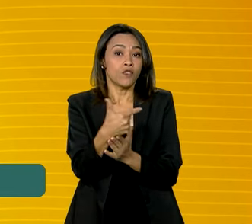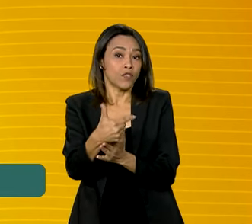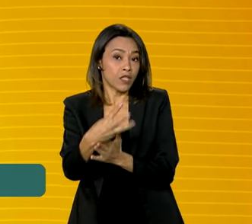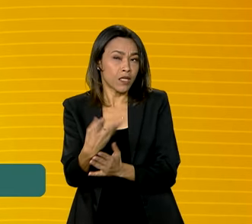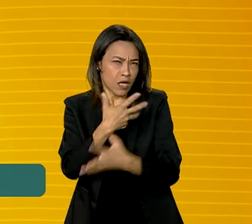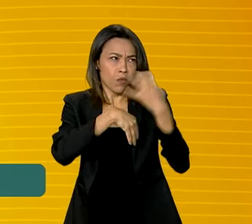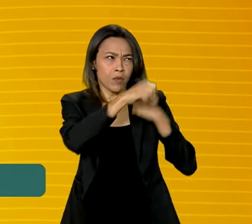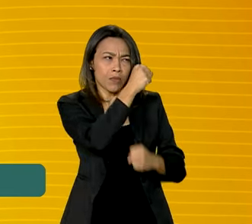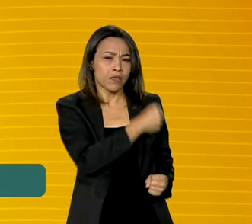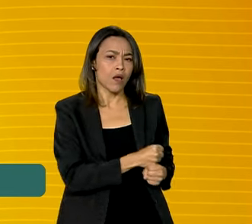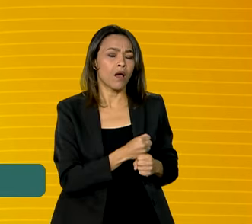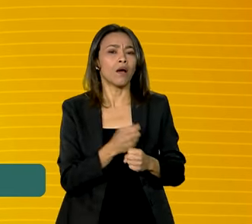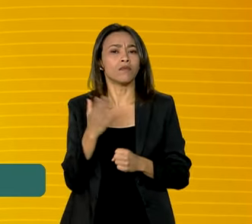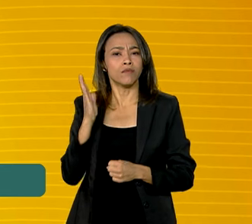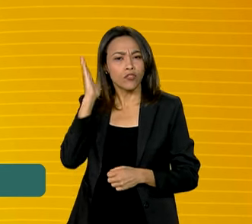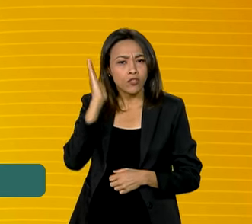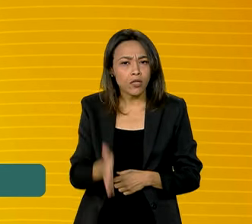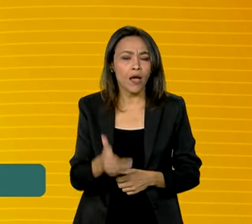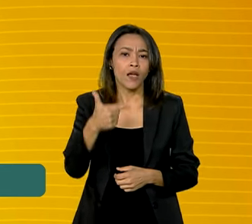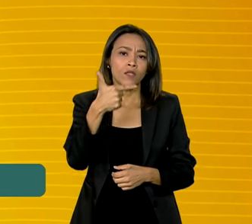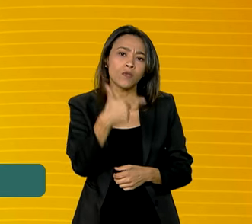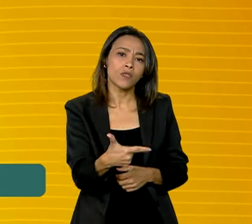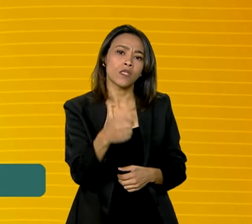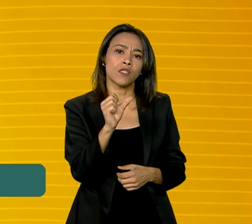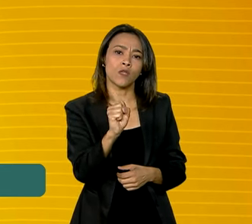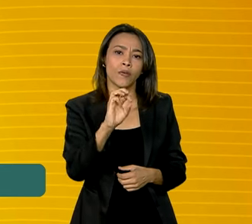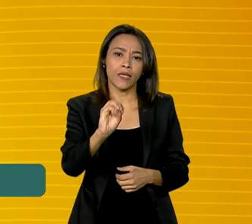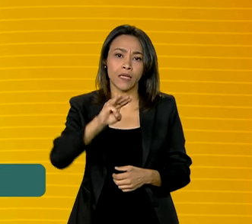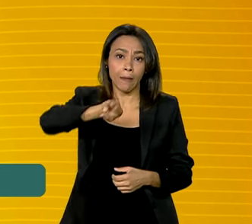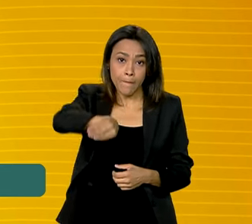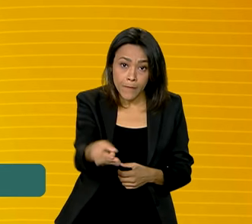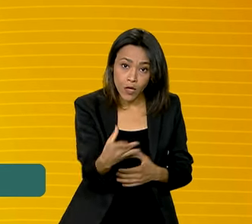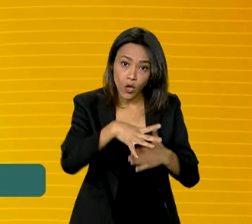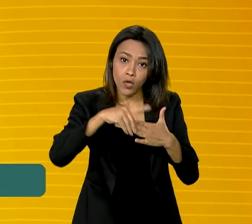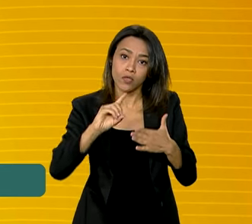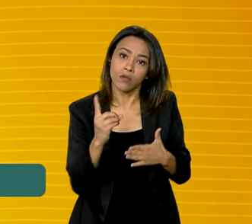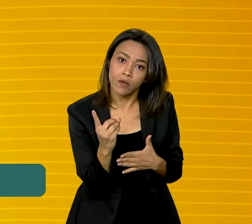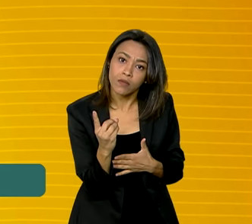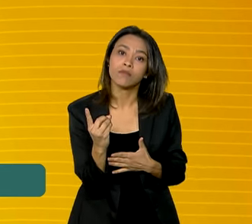passado, foram 280 milhões de dólares.